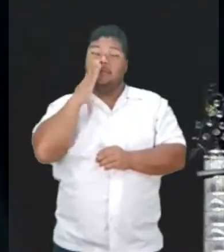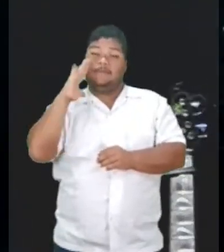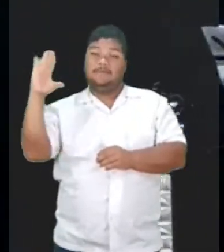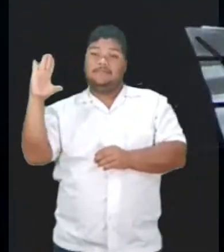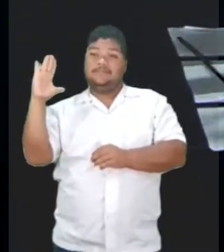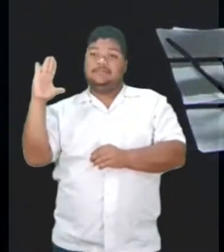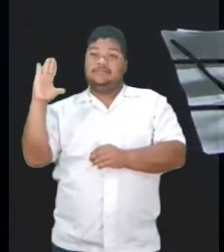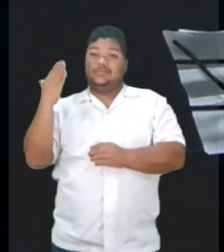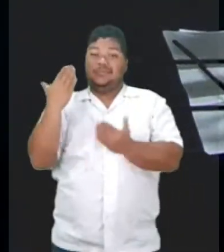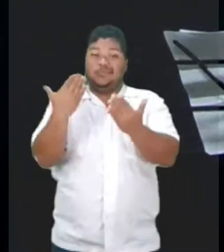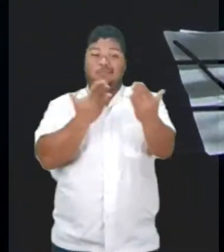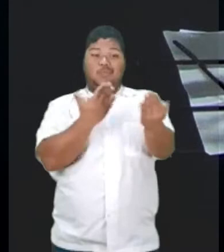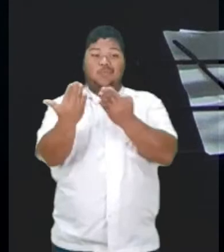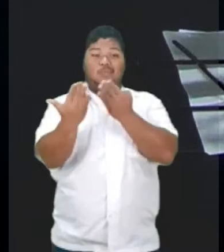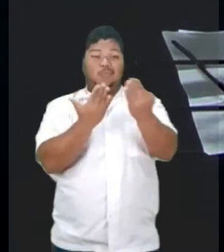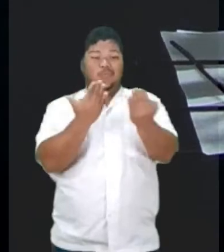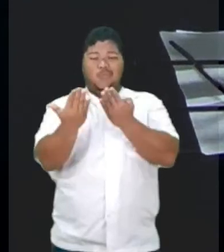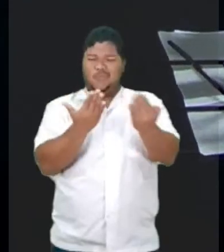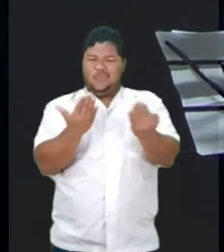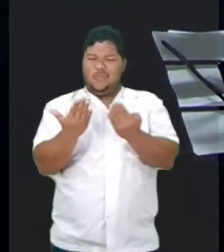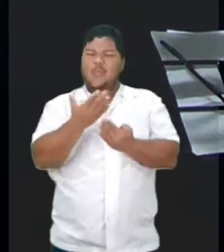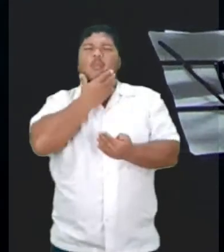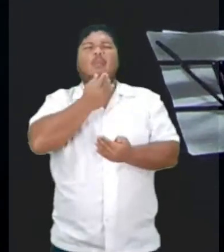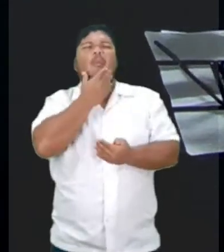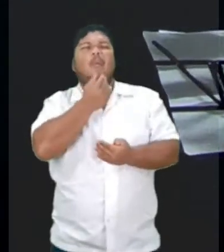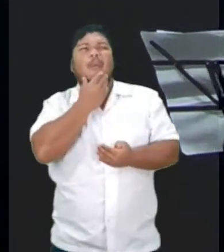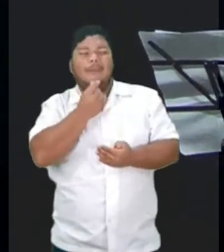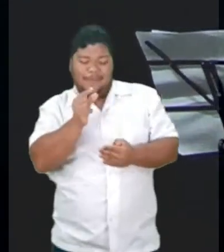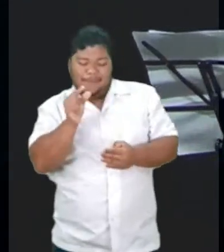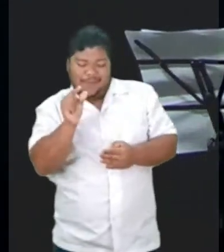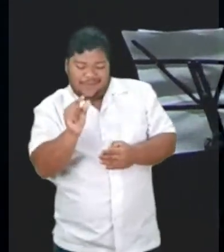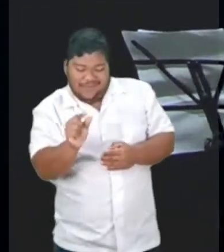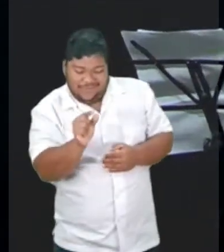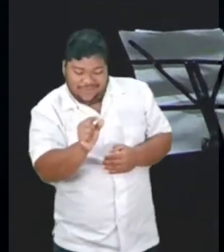os homens são como pequenos gafanhotos,